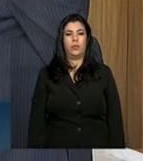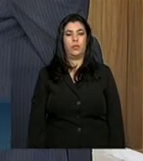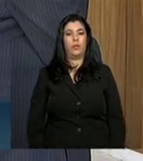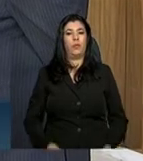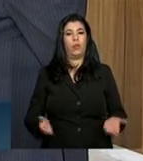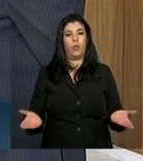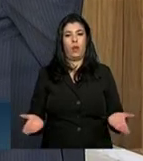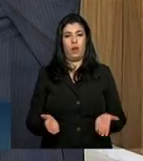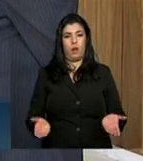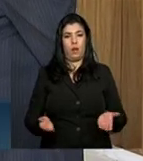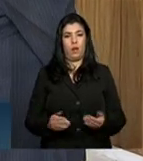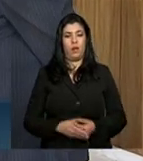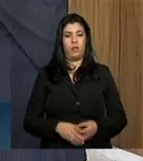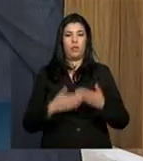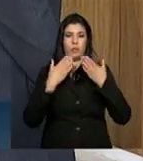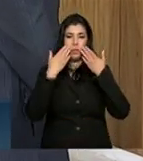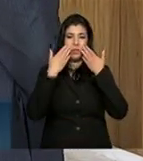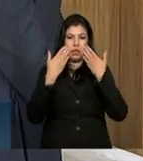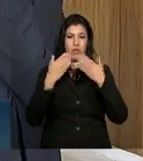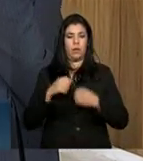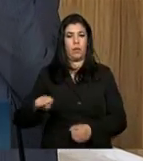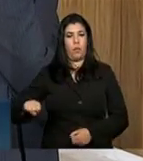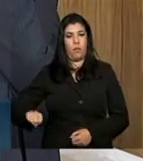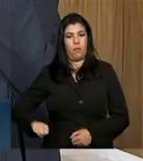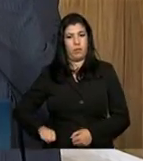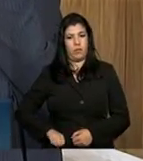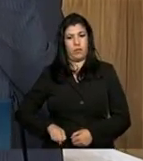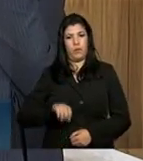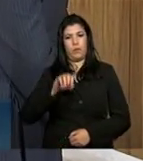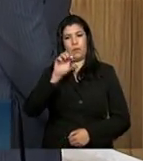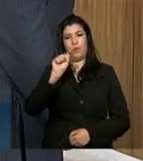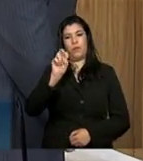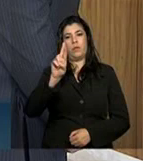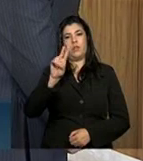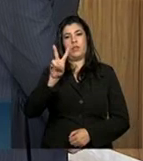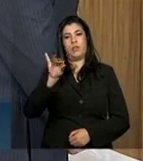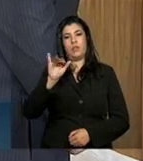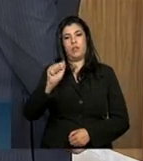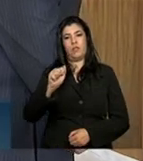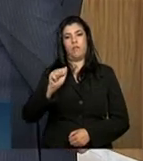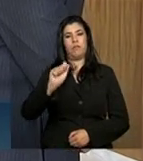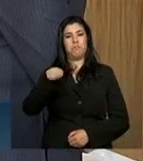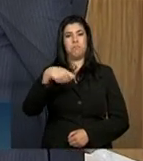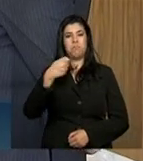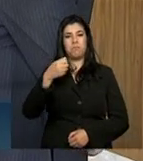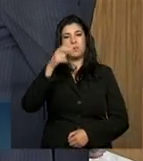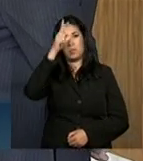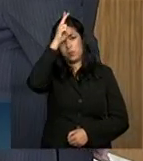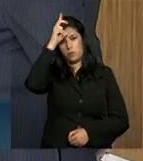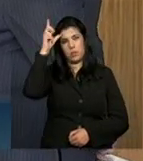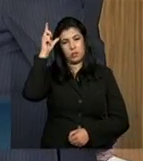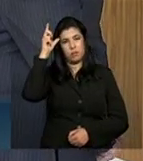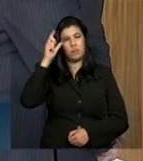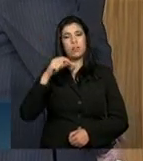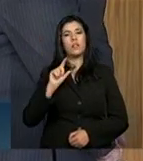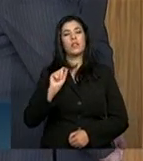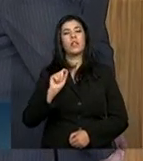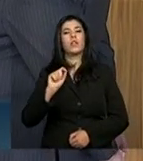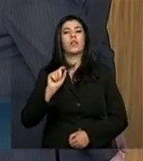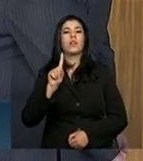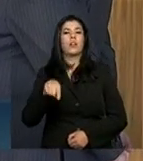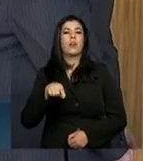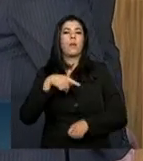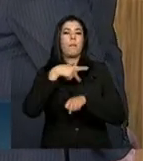Agora é o embaixador da Sérvia que entrega a sua credencial à presidenta Dilma Rousseff. A Sérvia, que é um